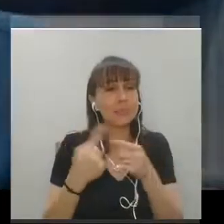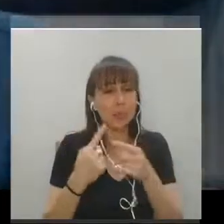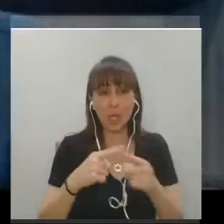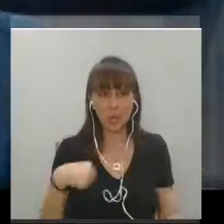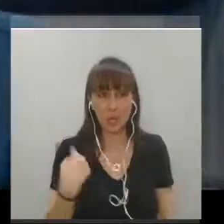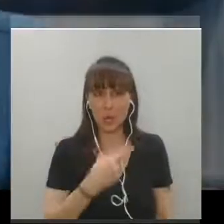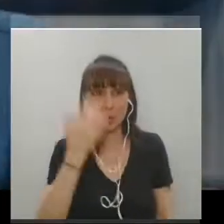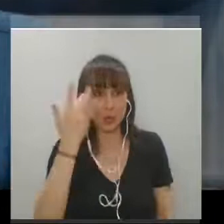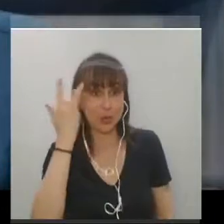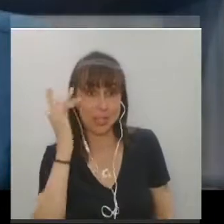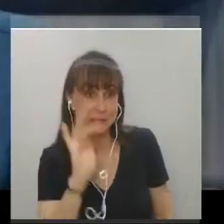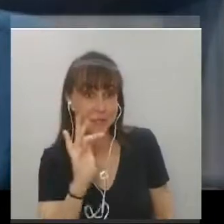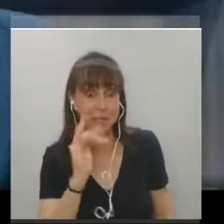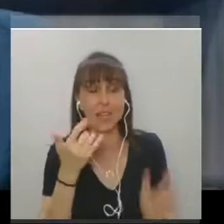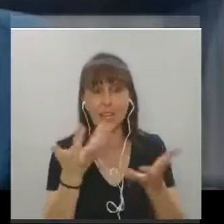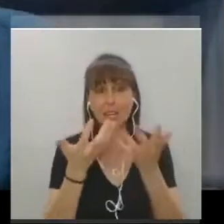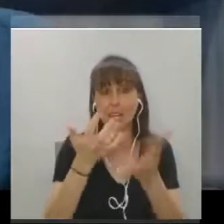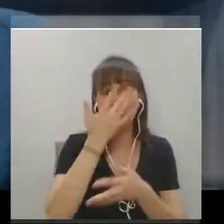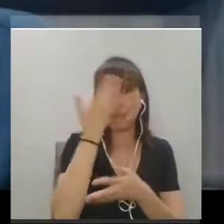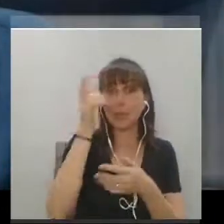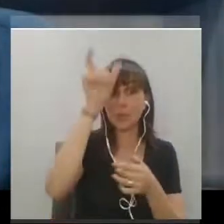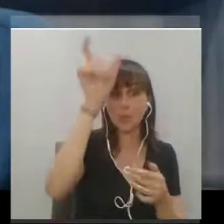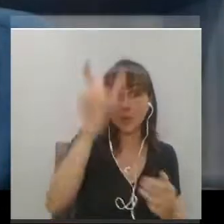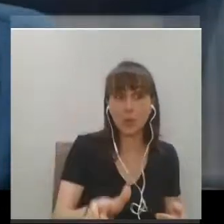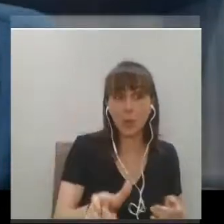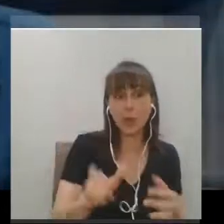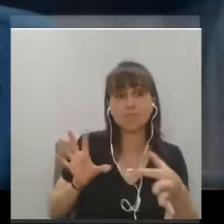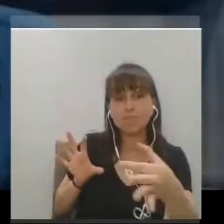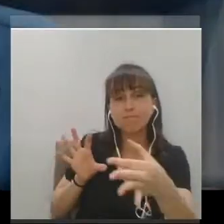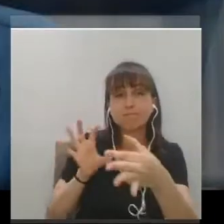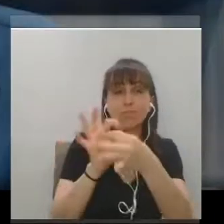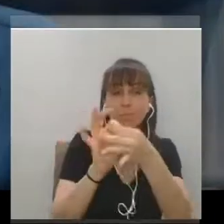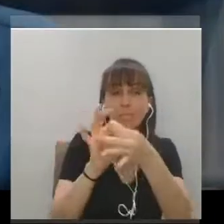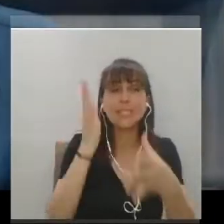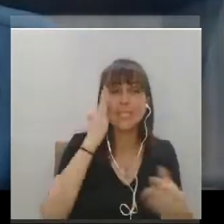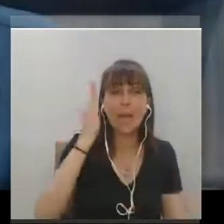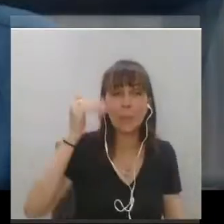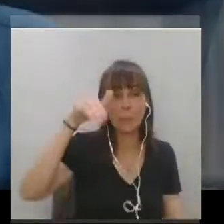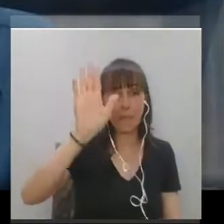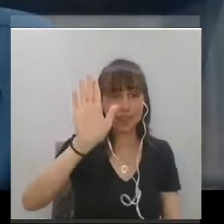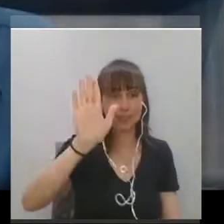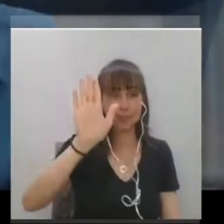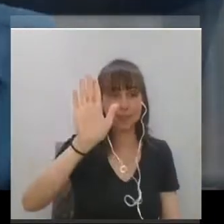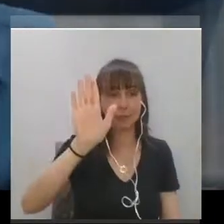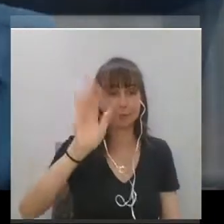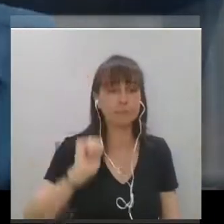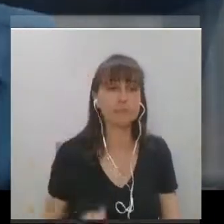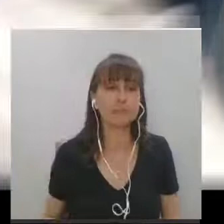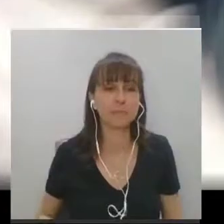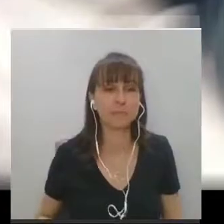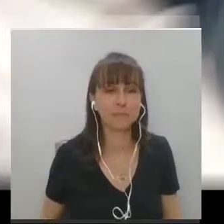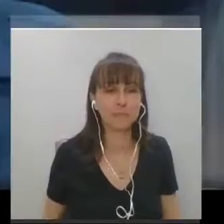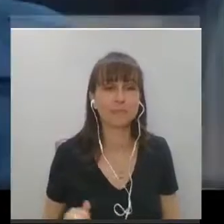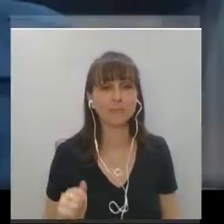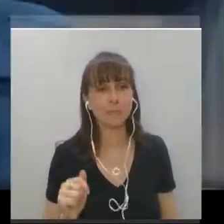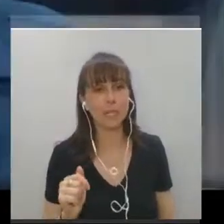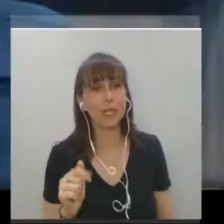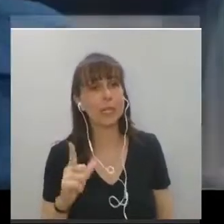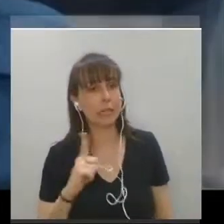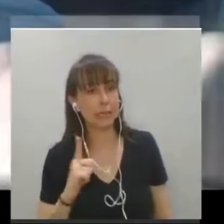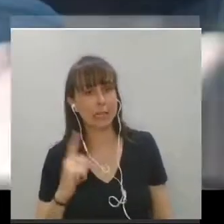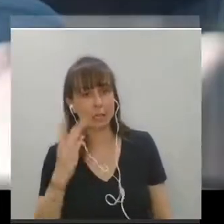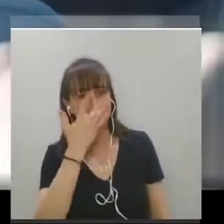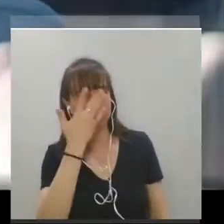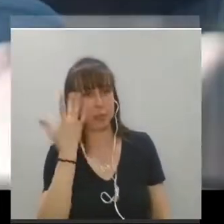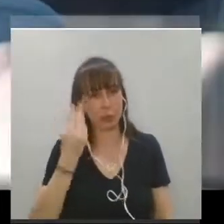procuramos alguém que sabe mais. E ao procurar as pessoas que sabem mais, nós percebemos que elas ou estão vivas